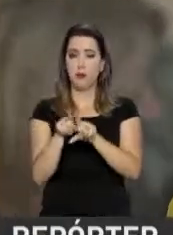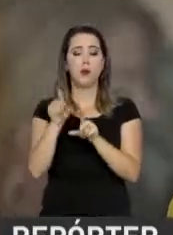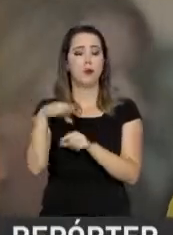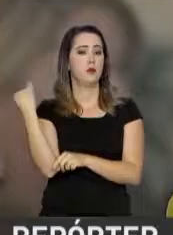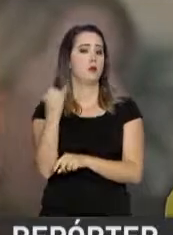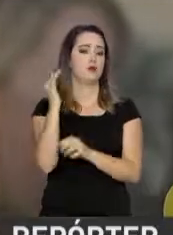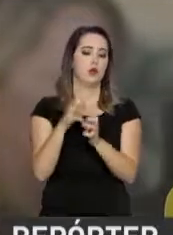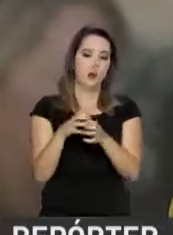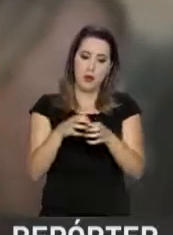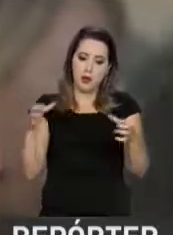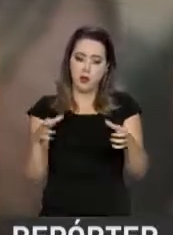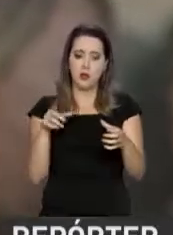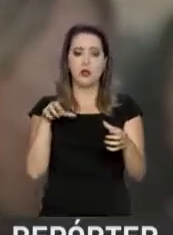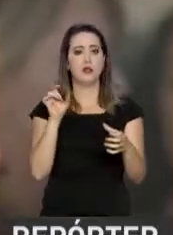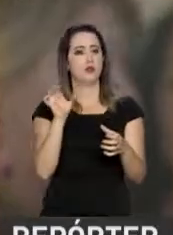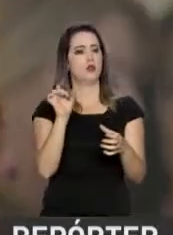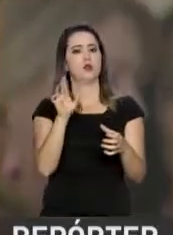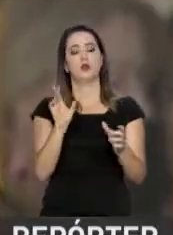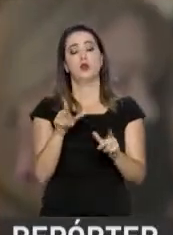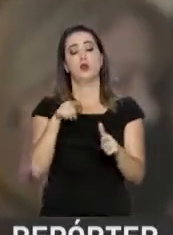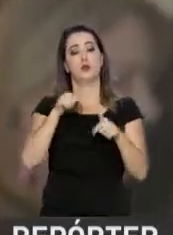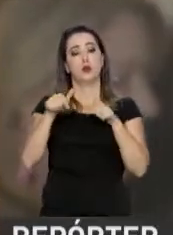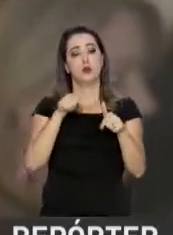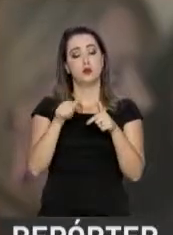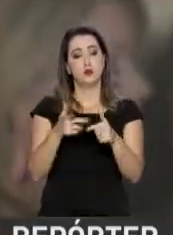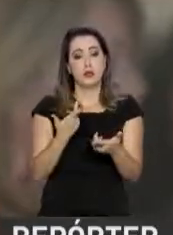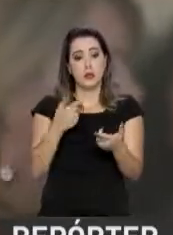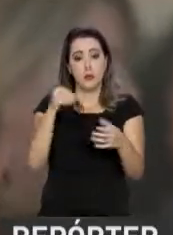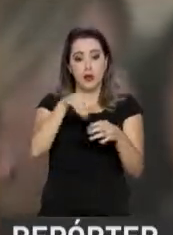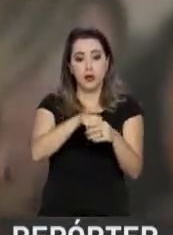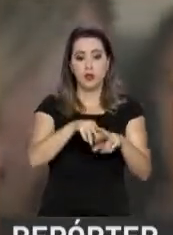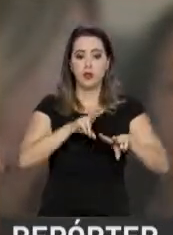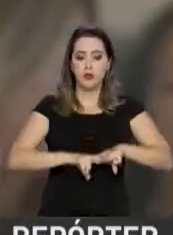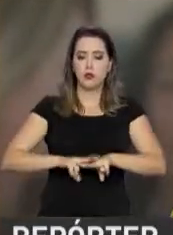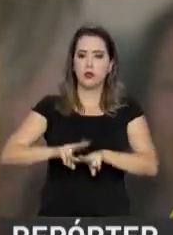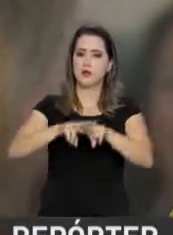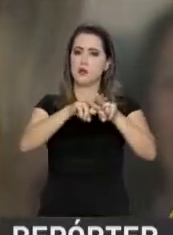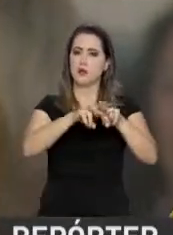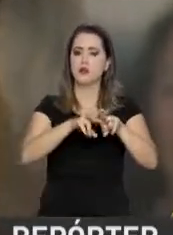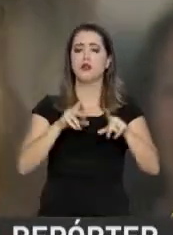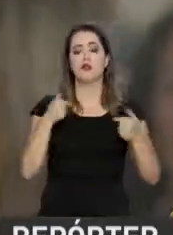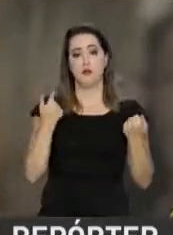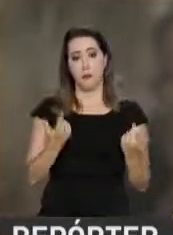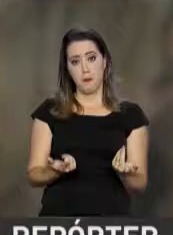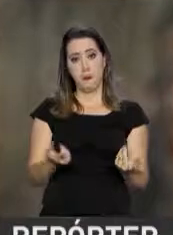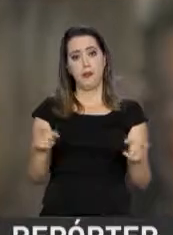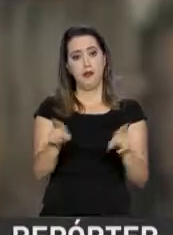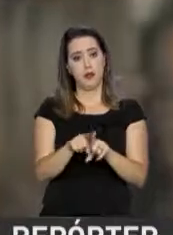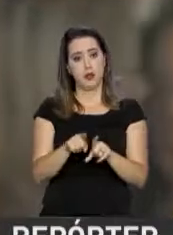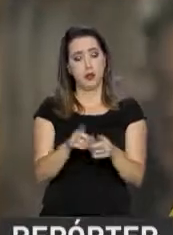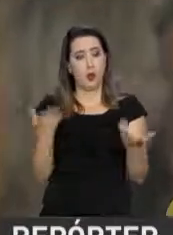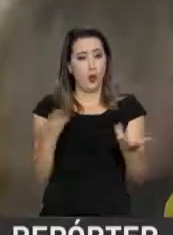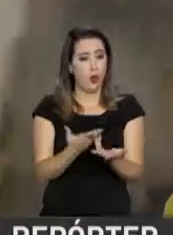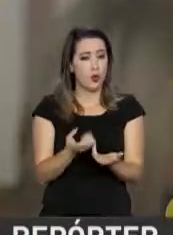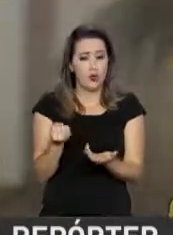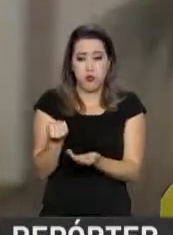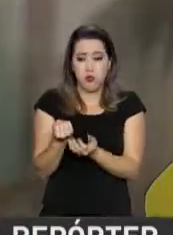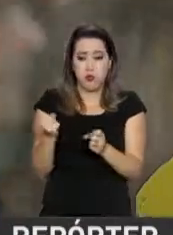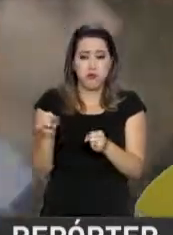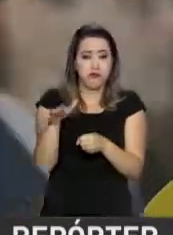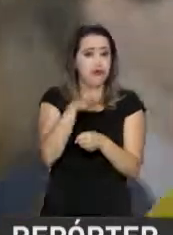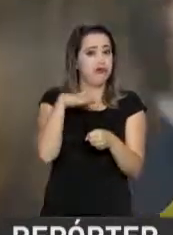ampliar não só as condições carcerárias do sistema penitenciário brasileiro está superlotado mas